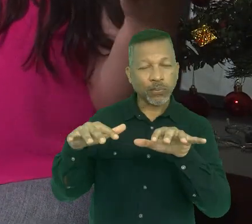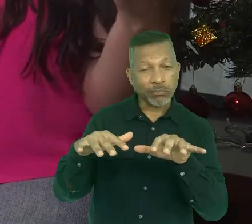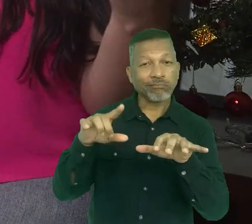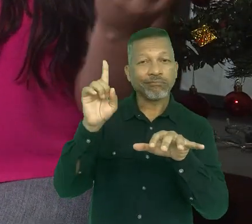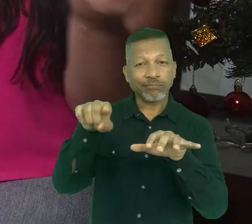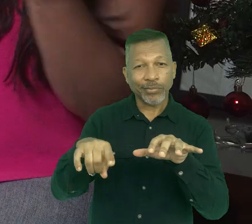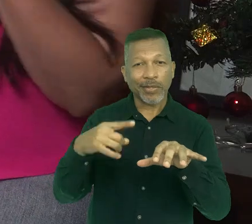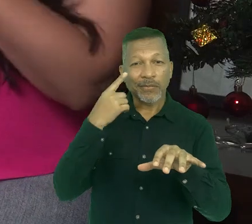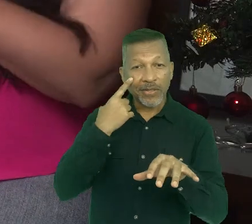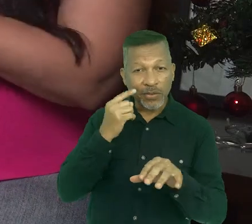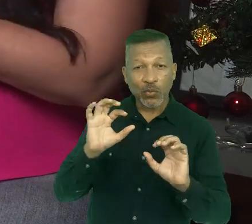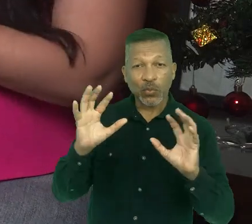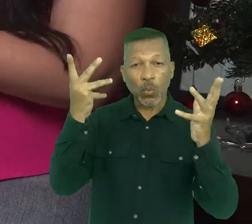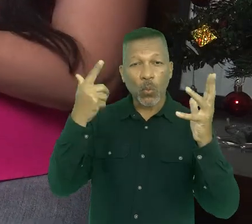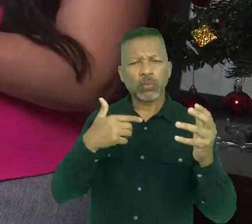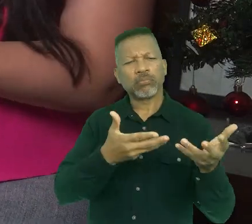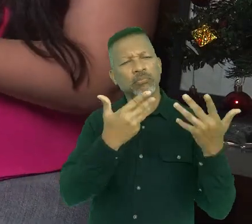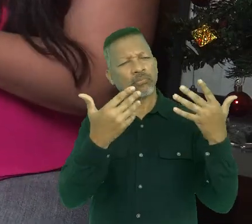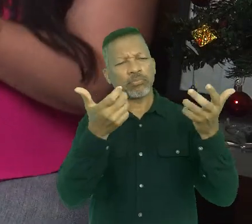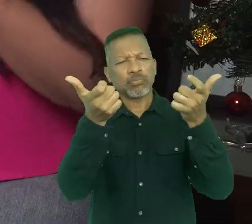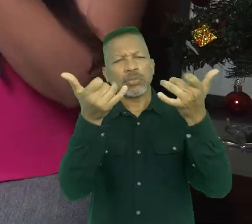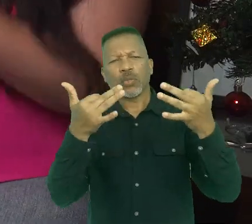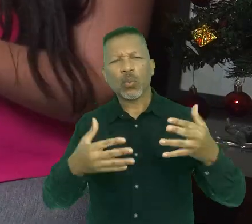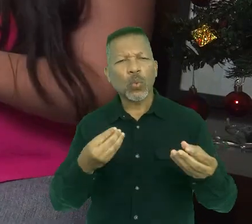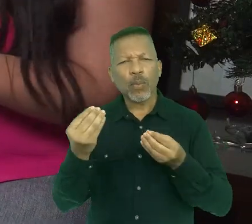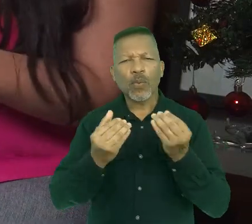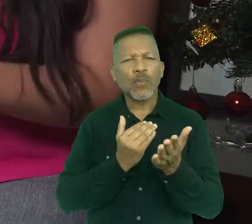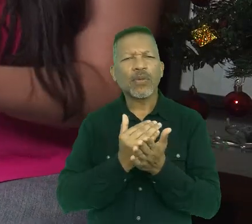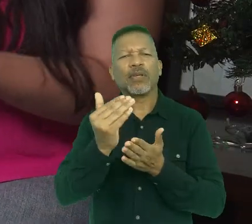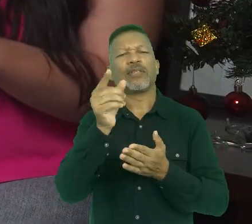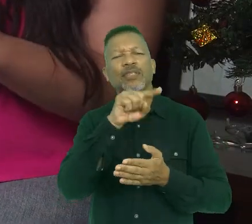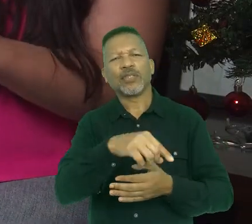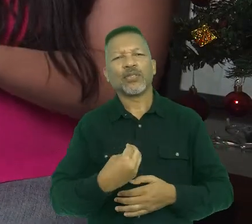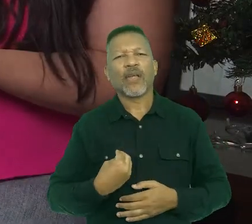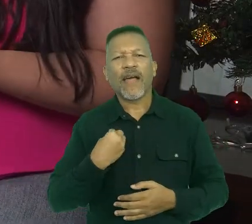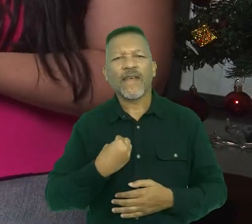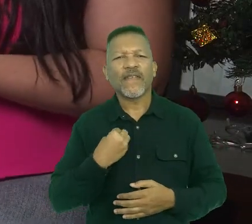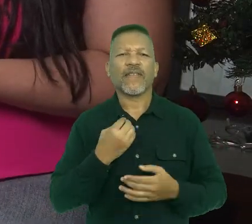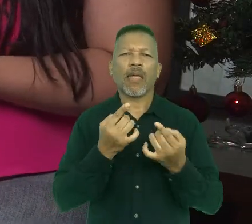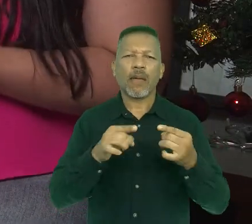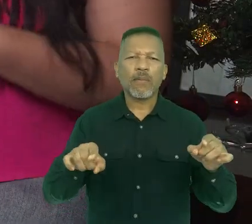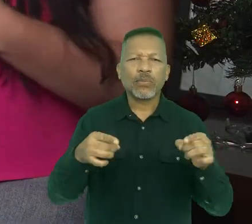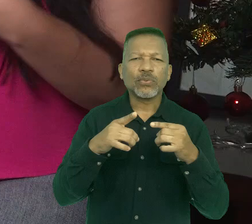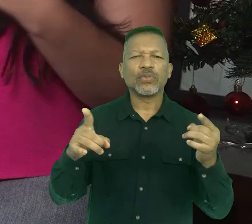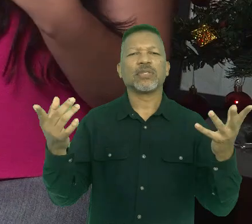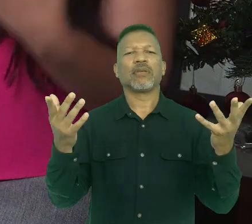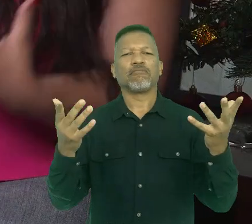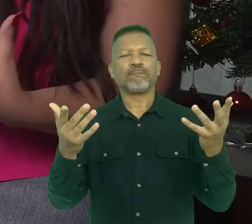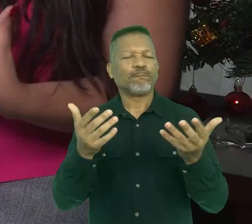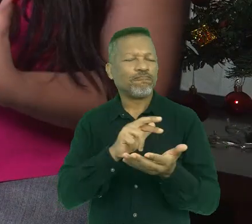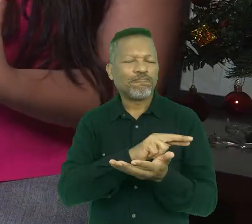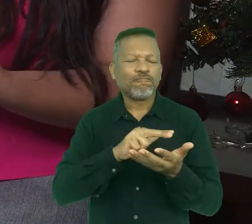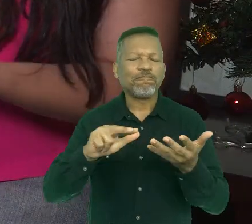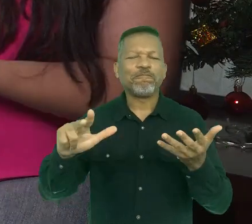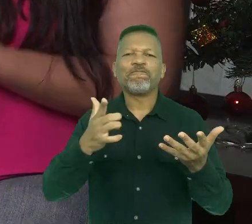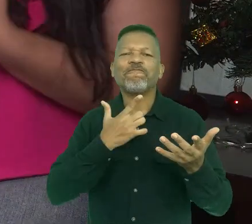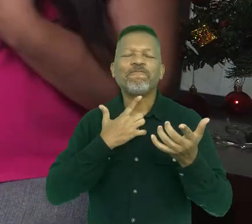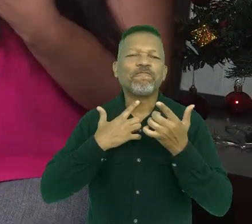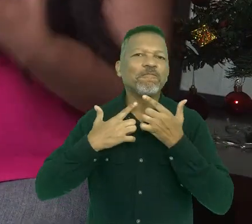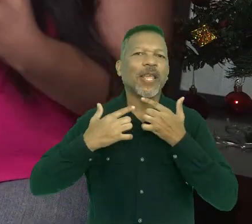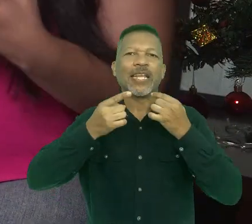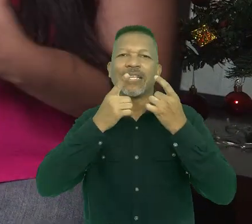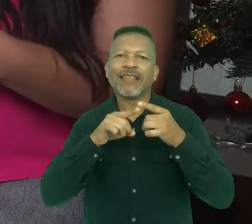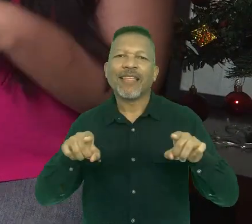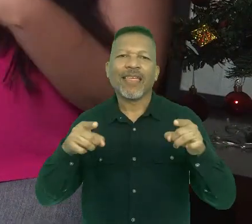acompanhar esses shows. Conta pra gente, Mambi, como que surgiu isso na sua vida? A música, a canção, essa vontade